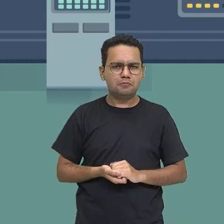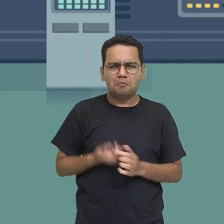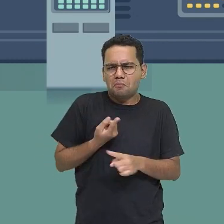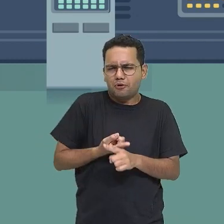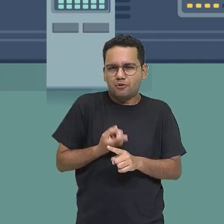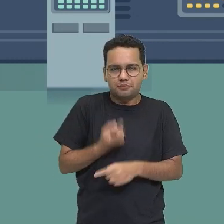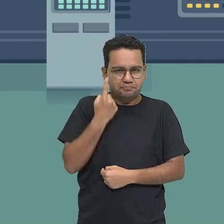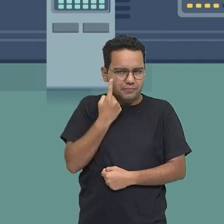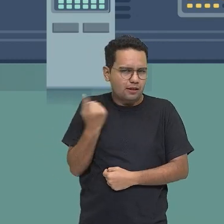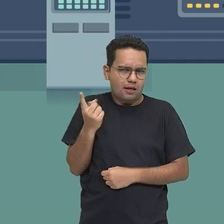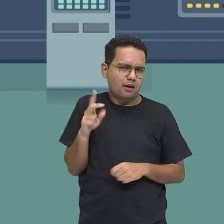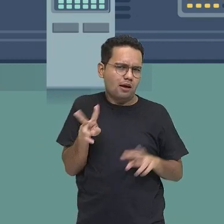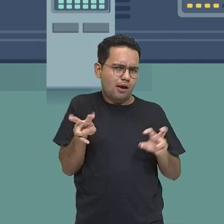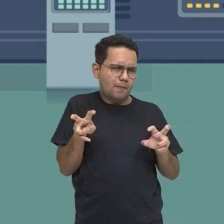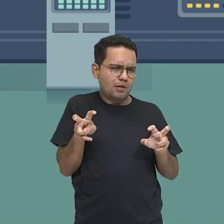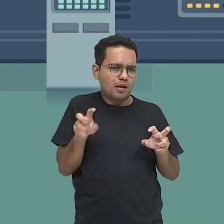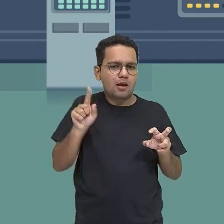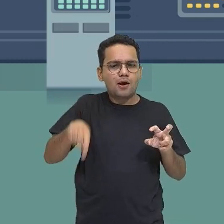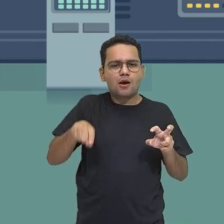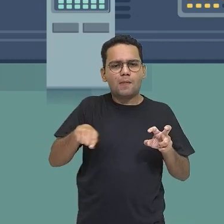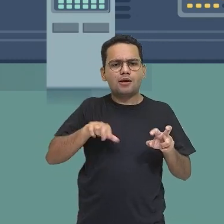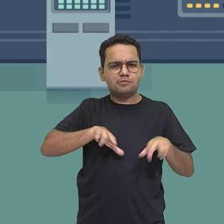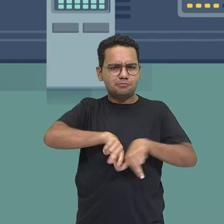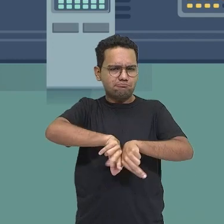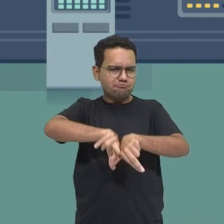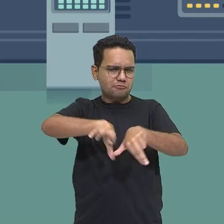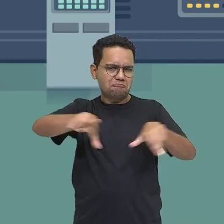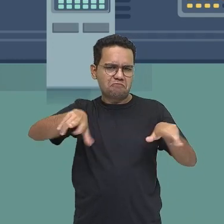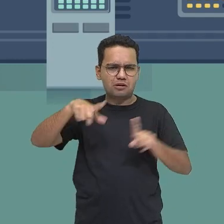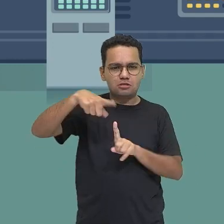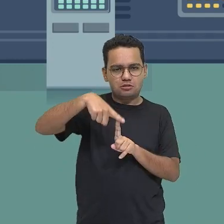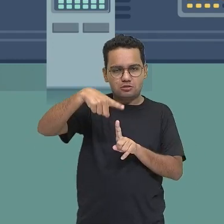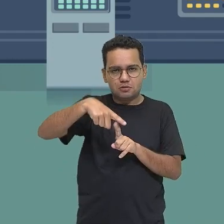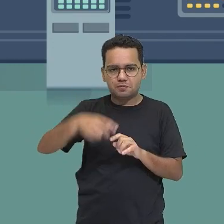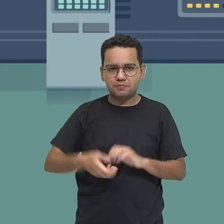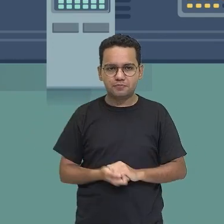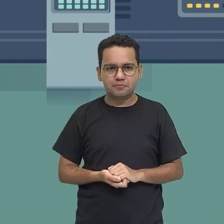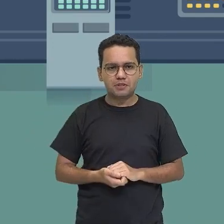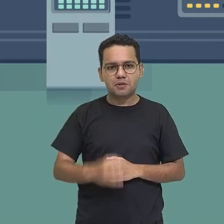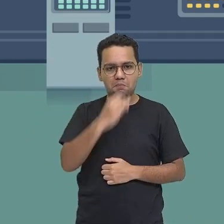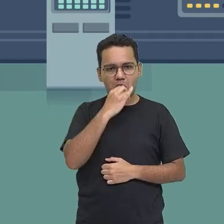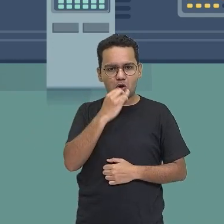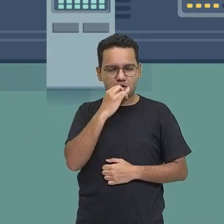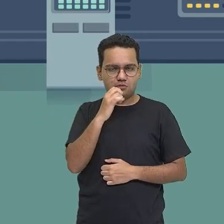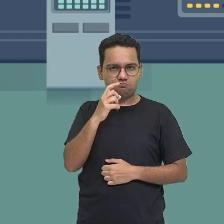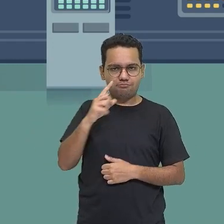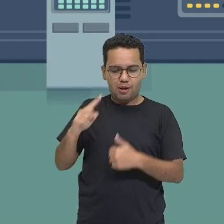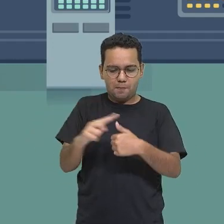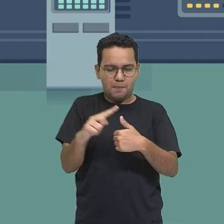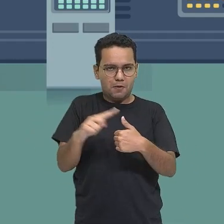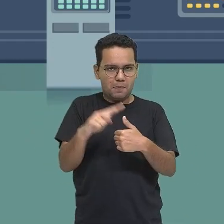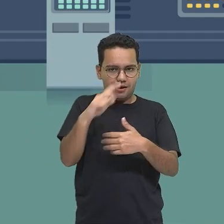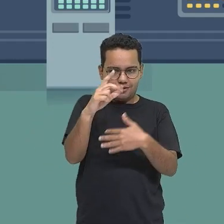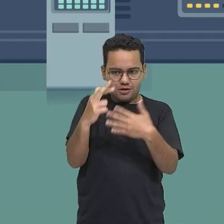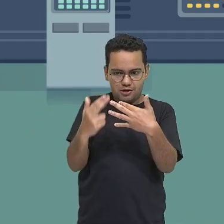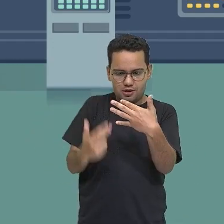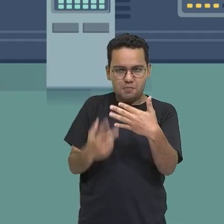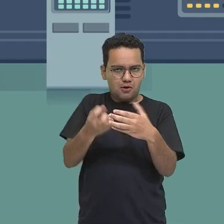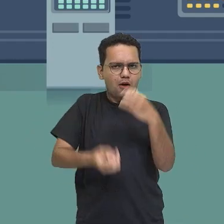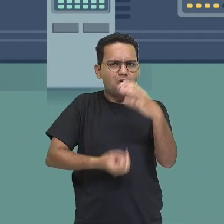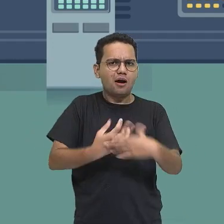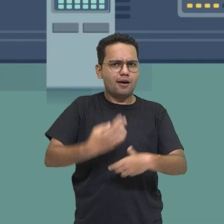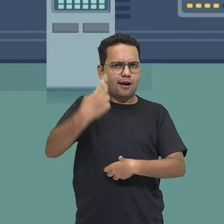vida, ela vem com várias situações. Será que a primeira forma de vida surgiu em